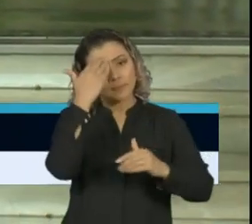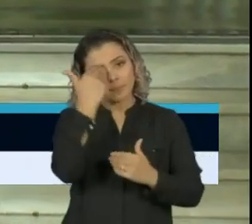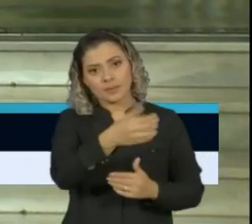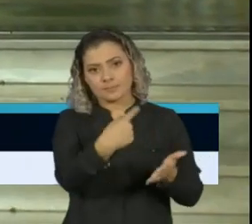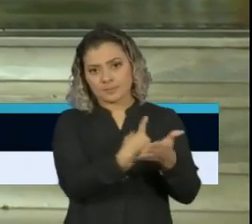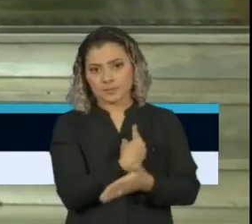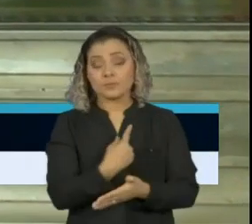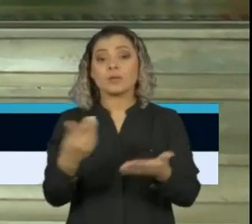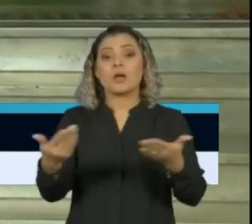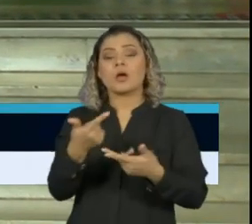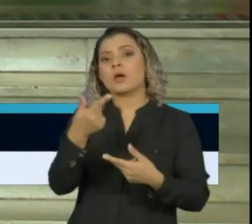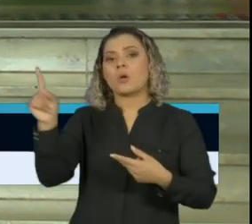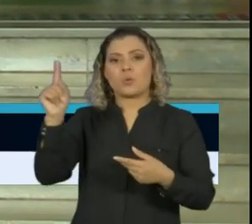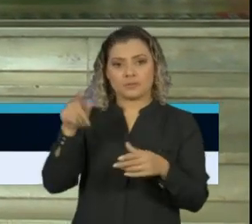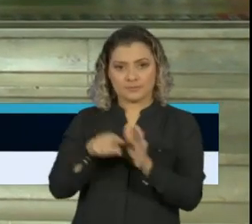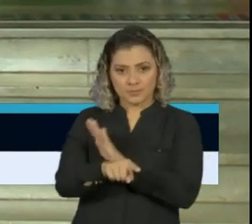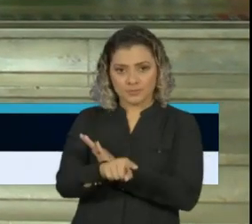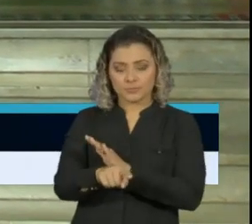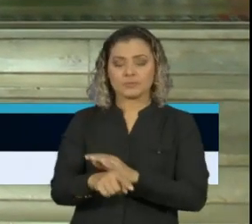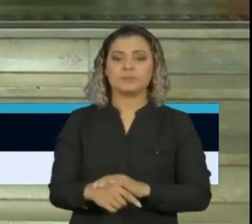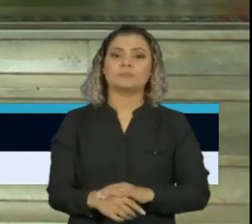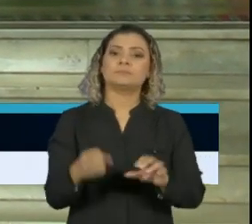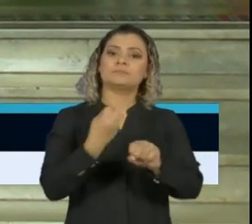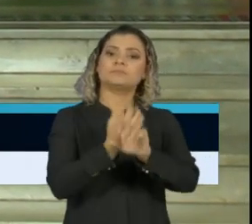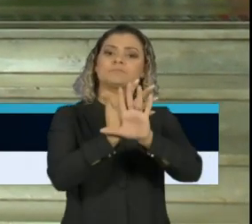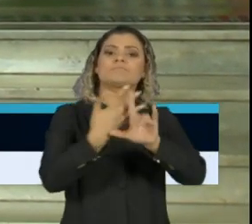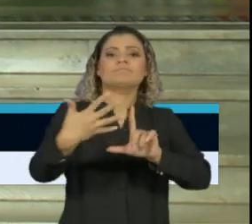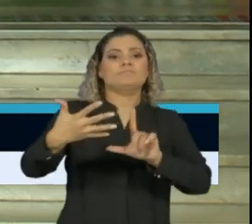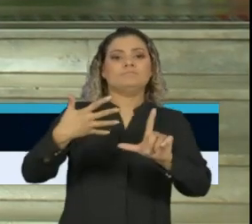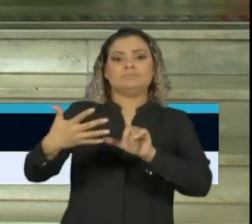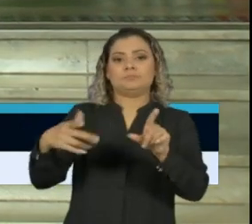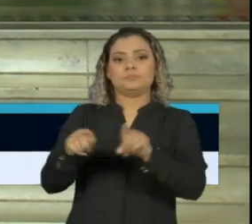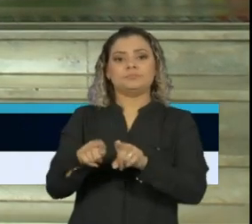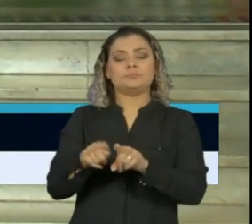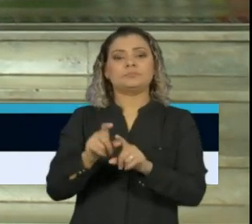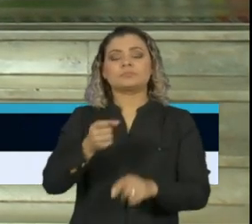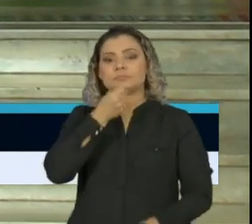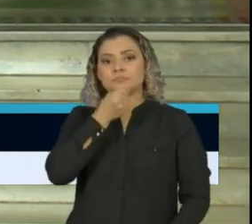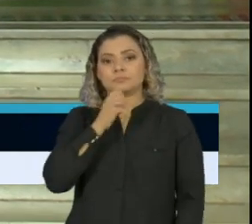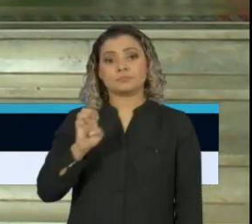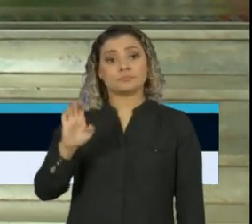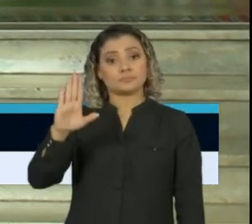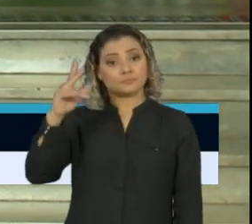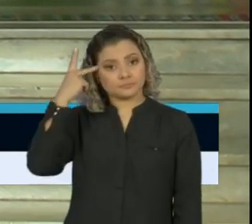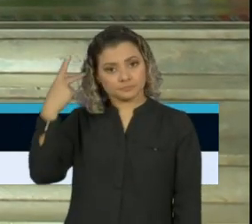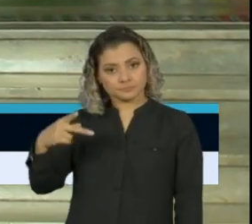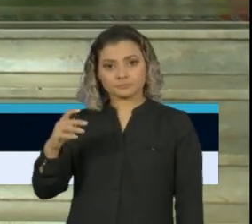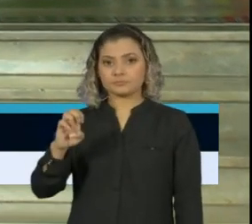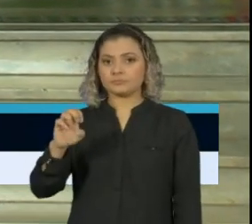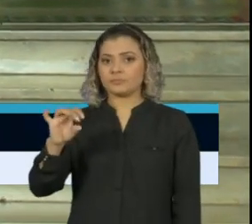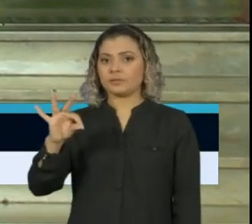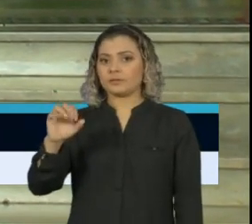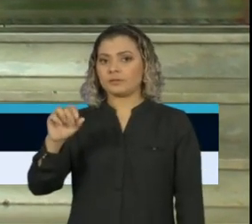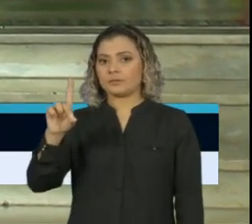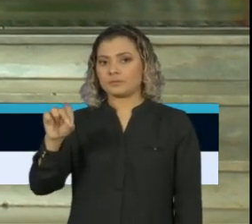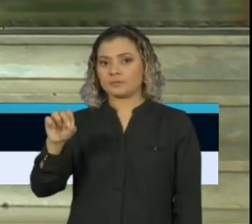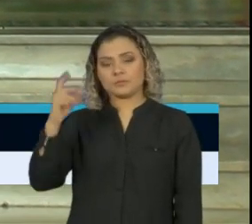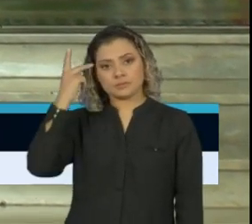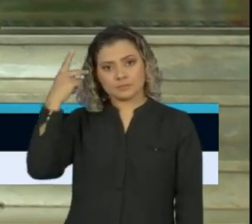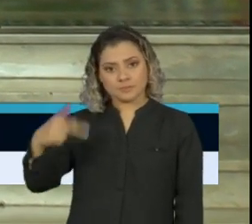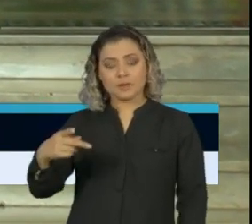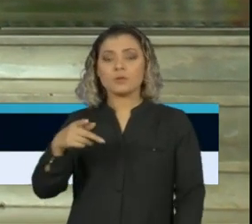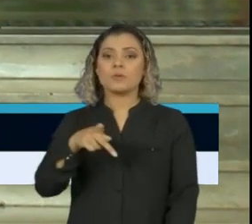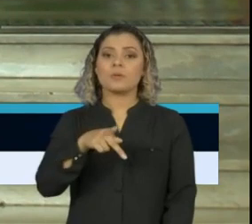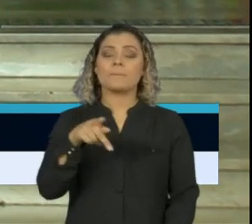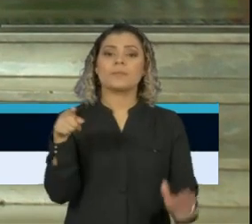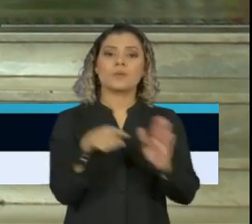pergunta. Vamos a uma nova pergunta online, desta feita do jornal O Estado de São Paulo, e faz a pergunta a jornalista